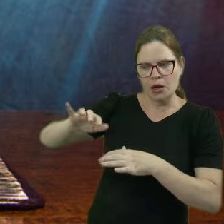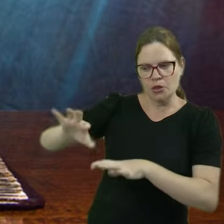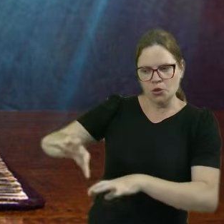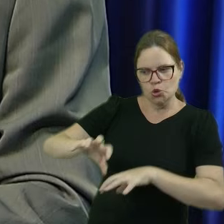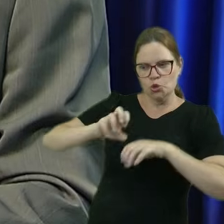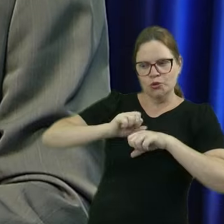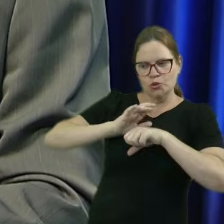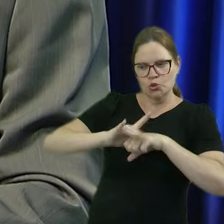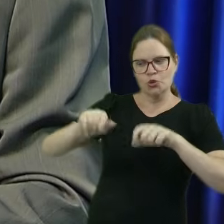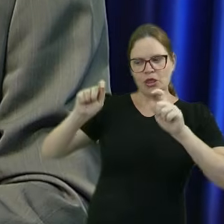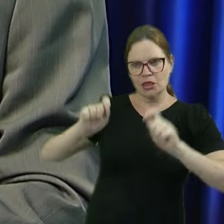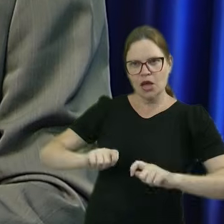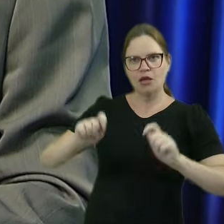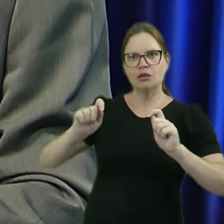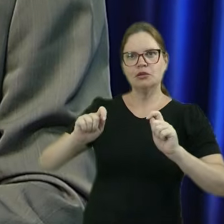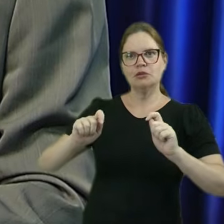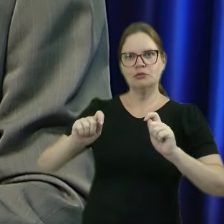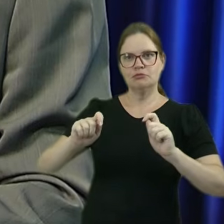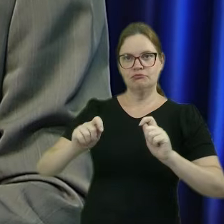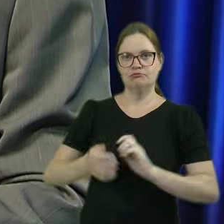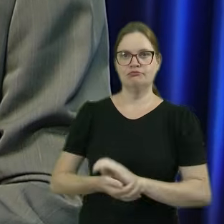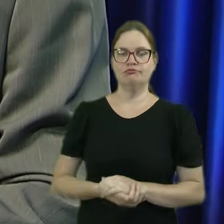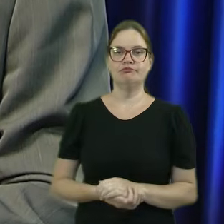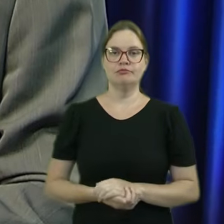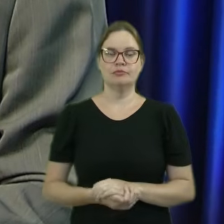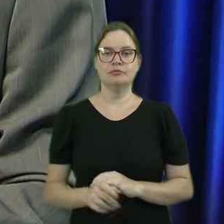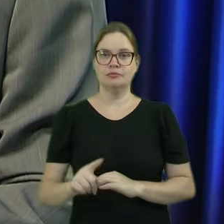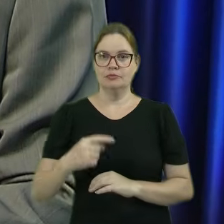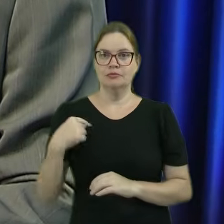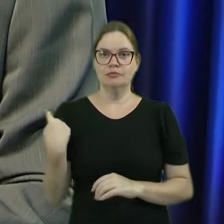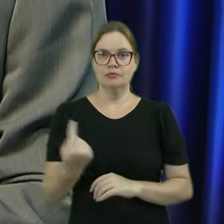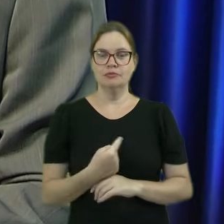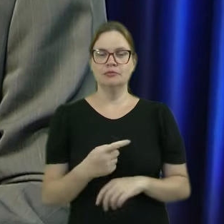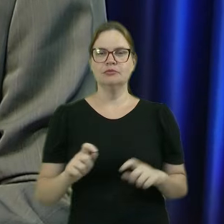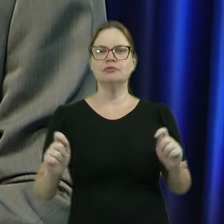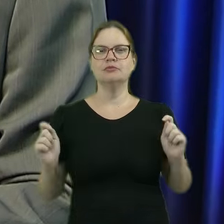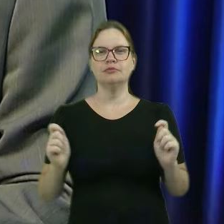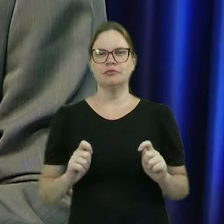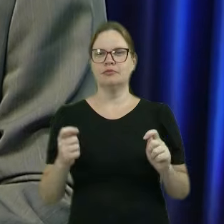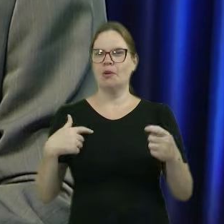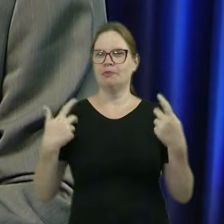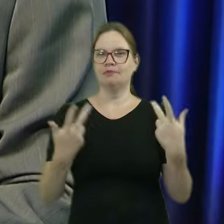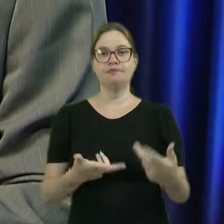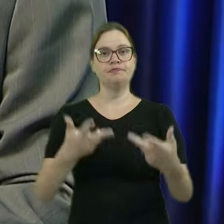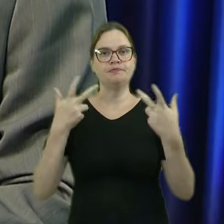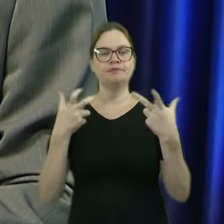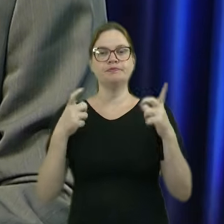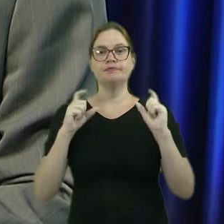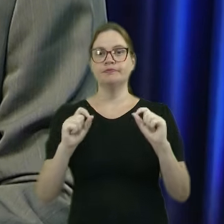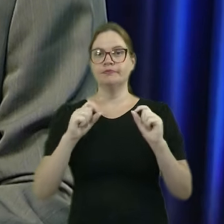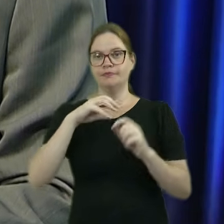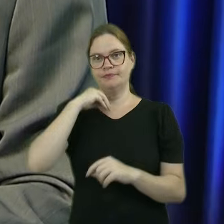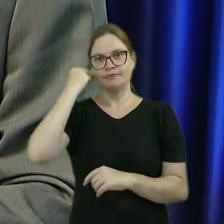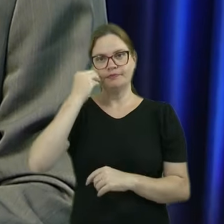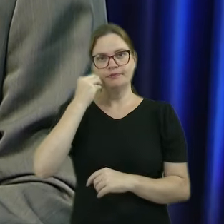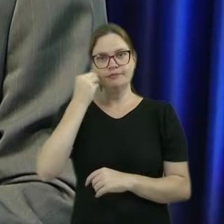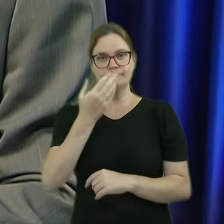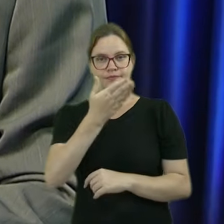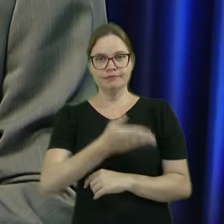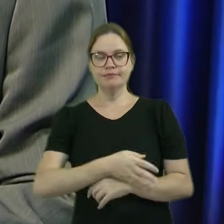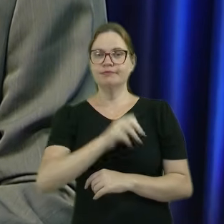sararei. E aqui nós contemplamos a experiência dessa